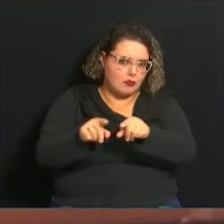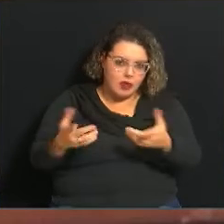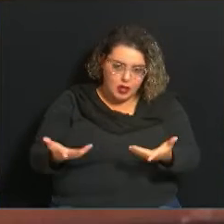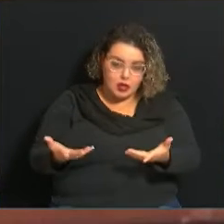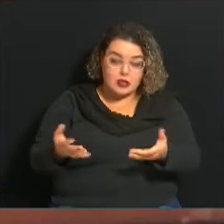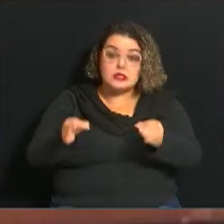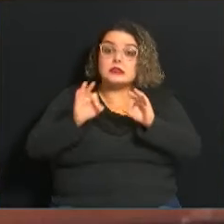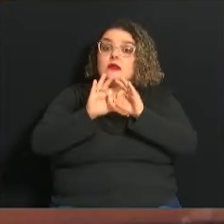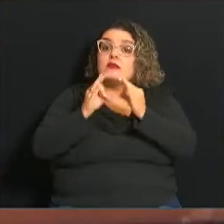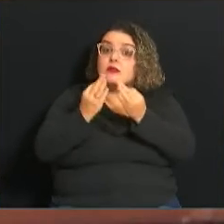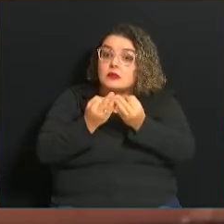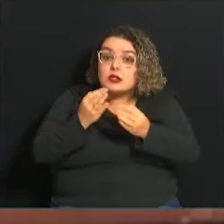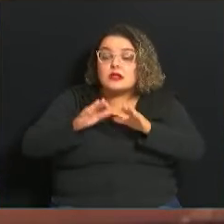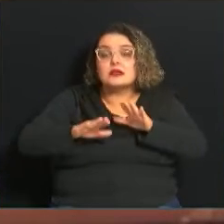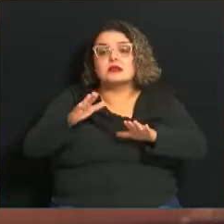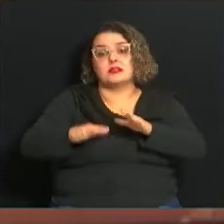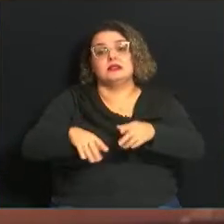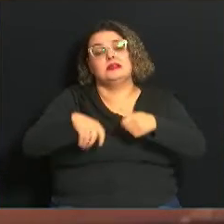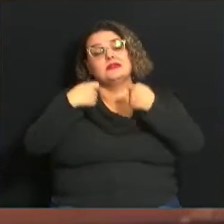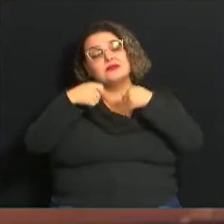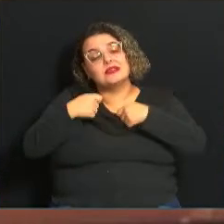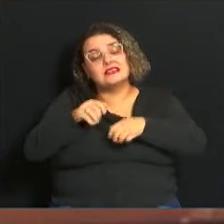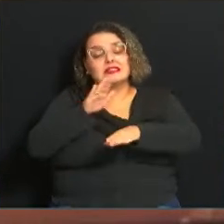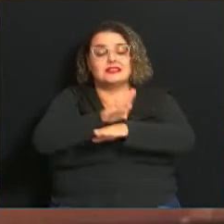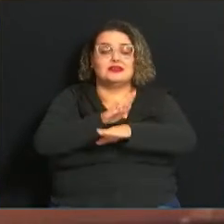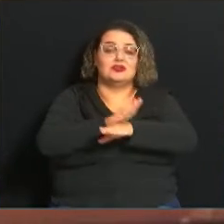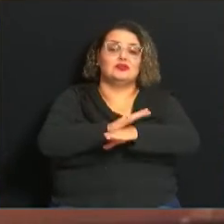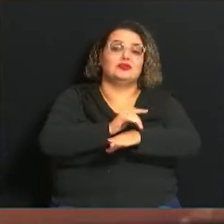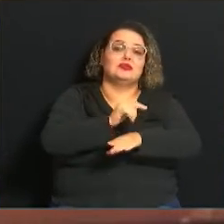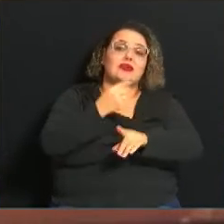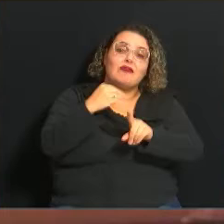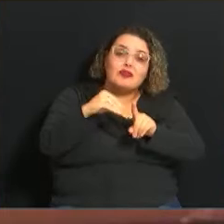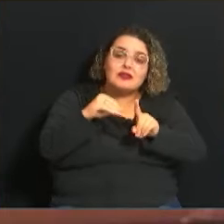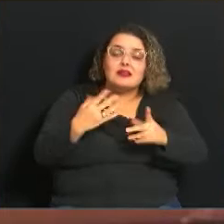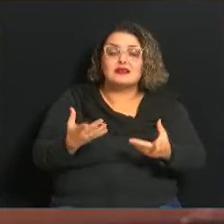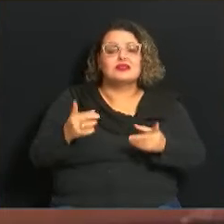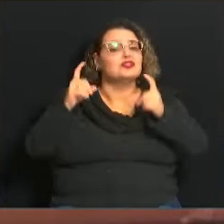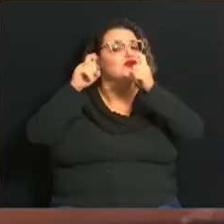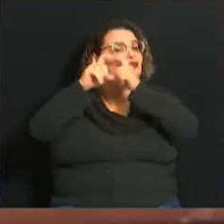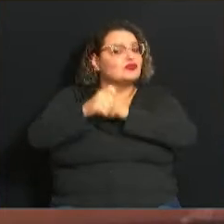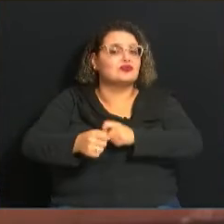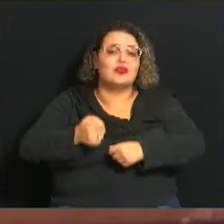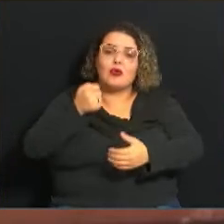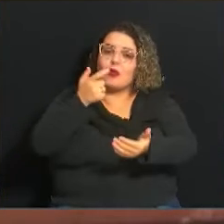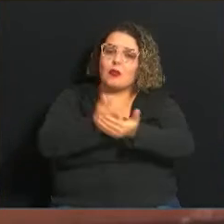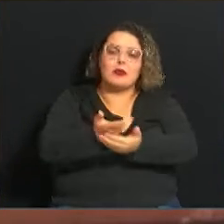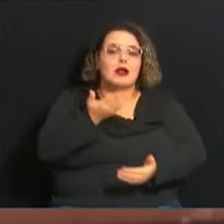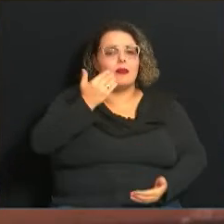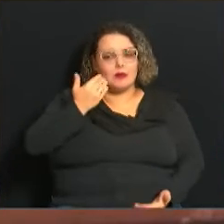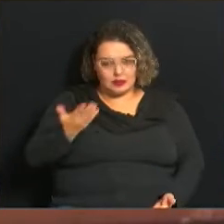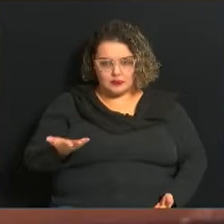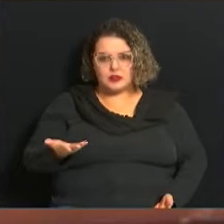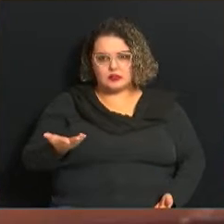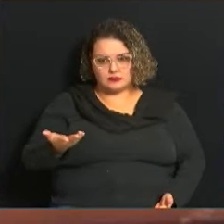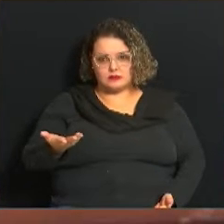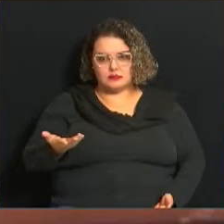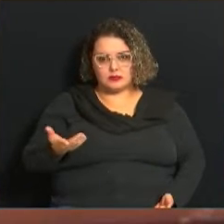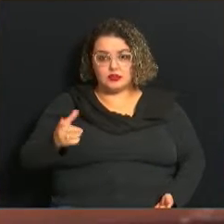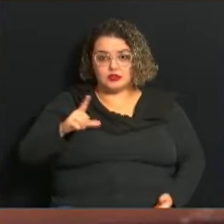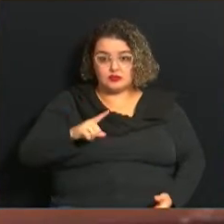famílias muitas vezes carentes, que têm dificuldade até de adquirir alimentação. Então, se tivesse uma unidade do